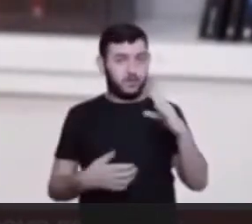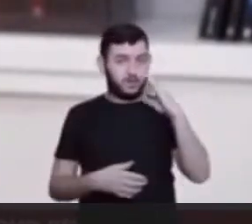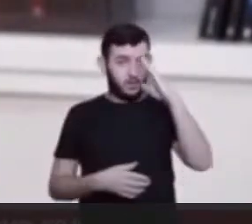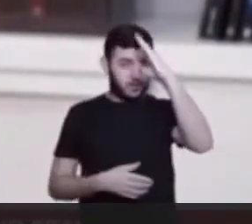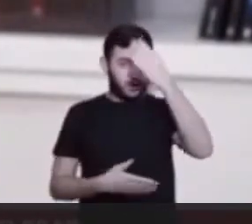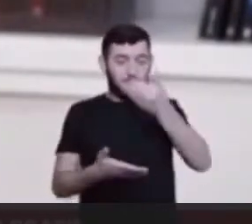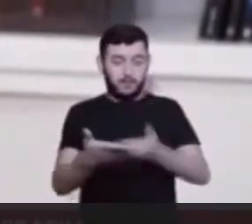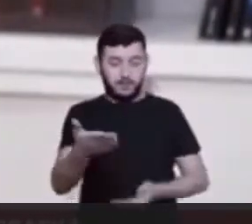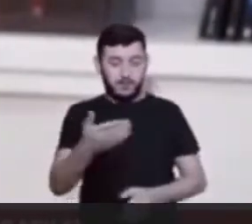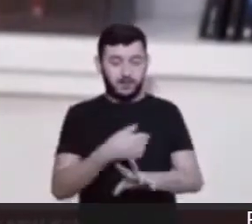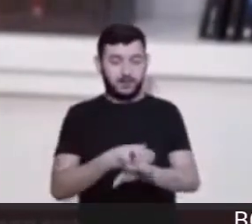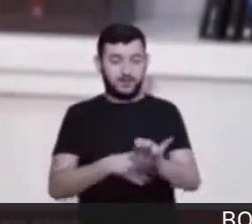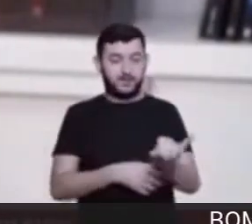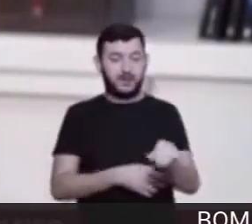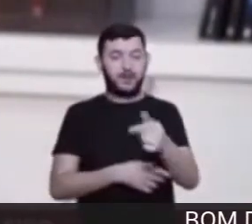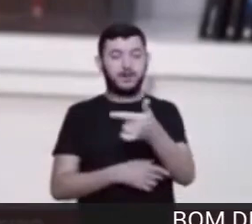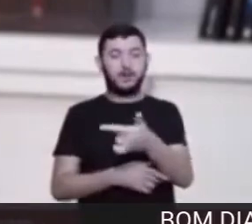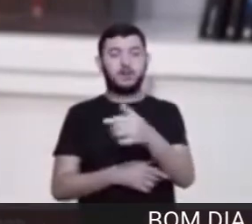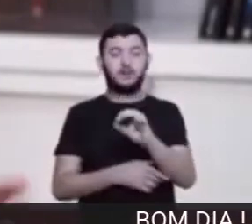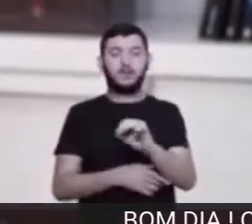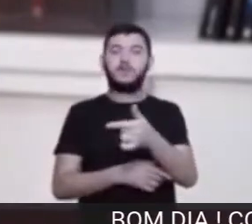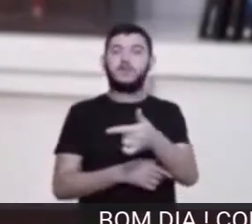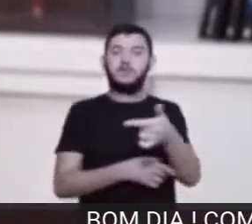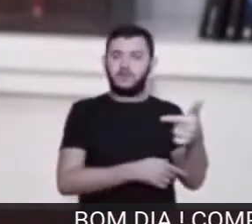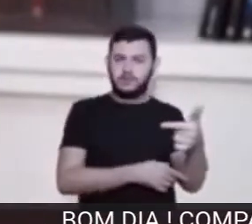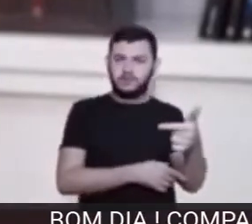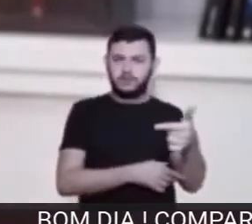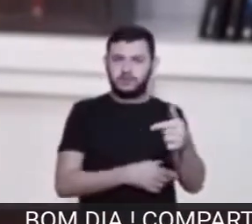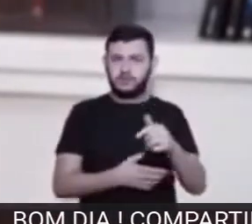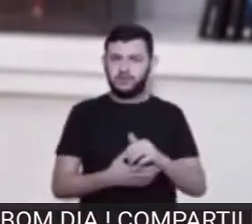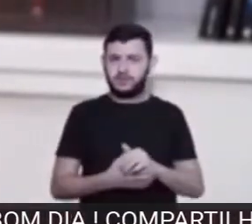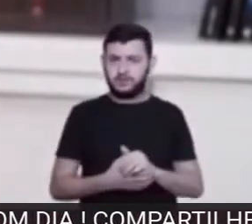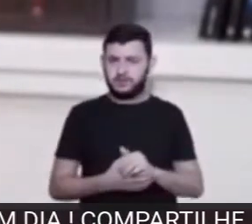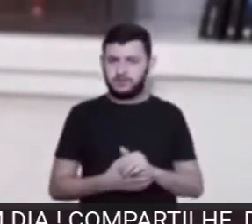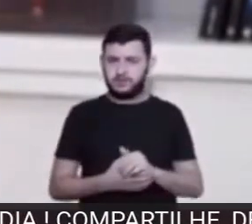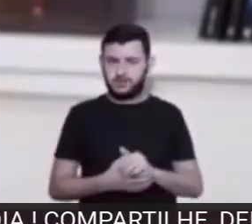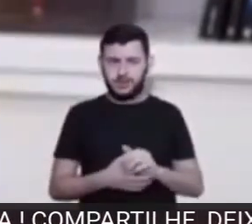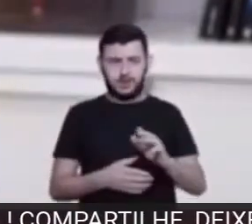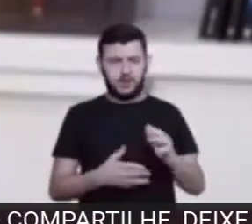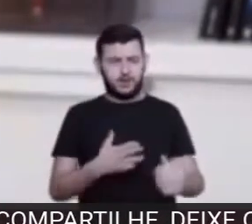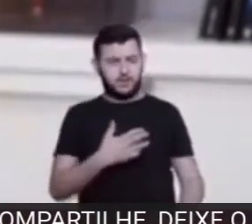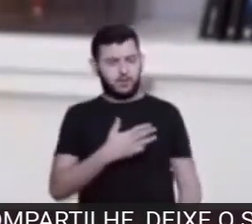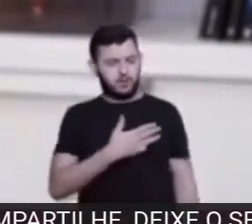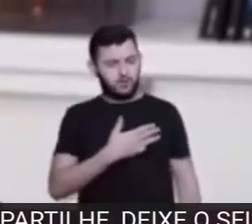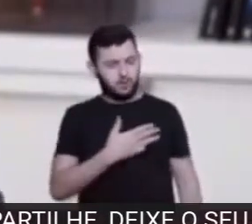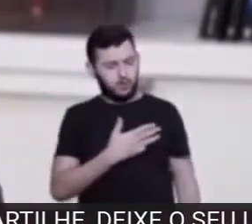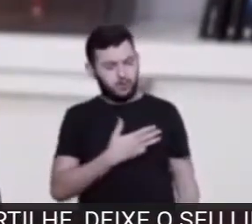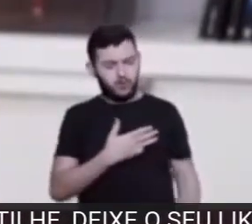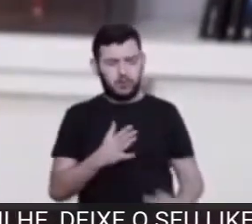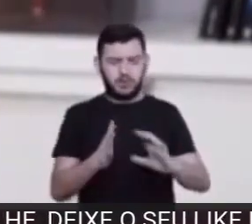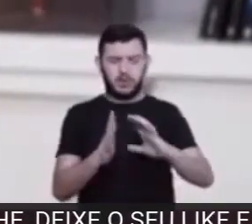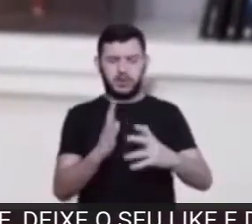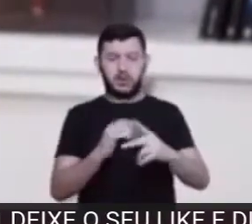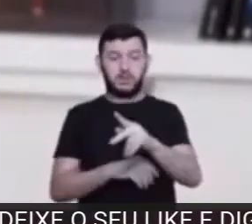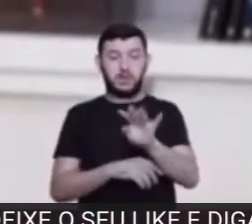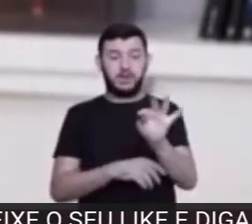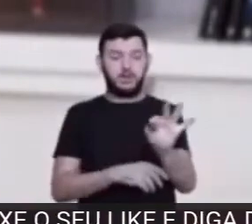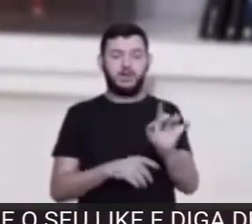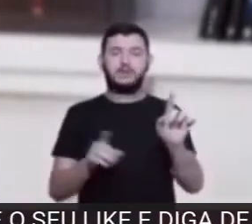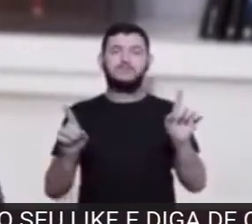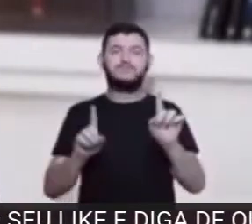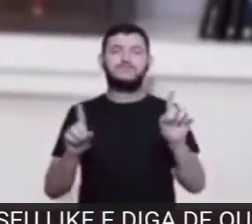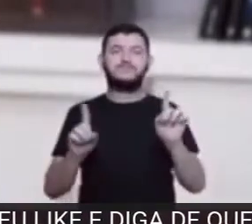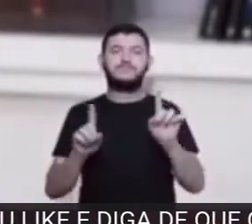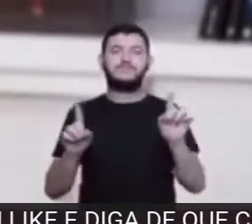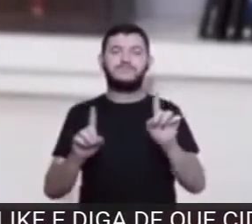2022. E não vai perder as eleições para o Lula, para o PT, ele vai perder as eleições para o povo